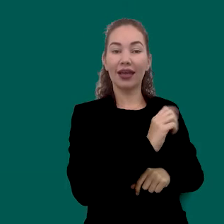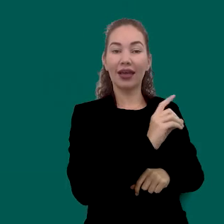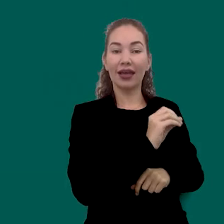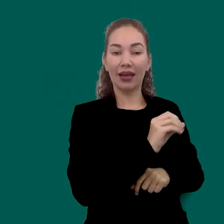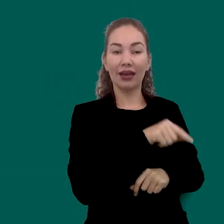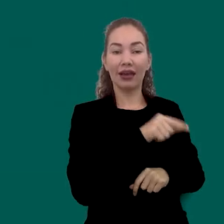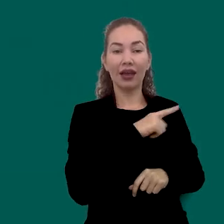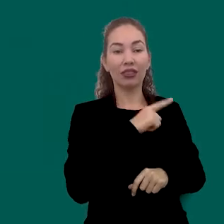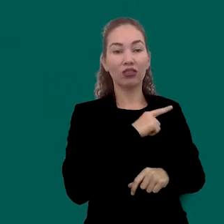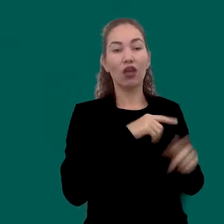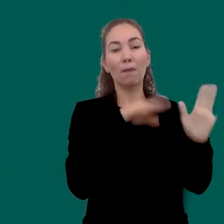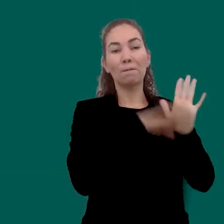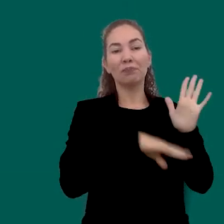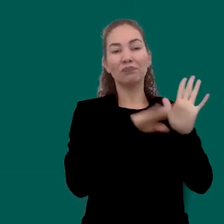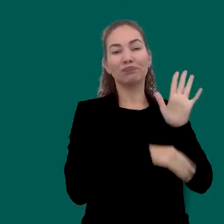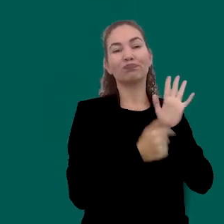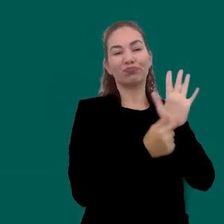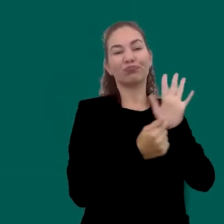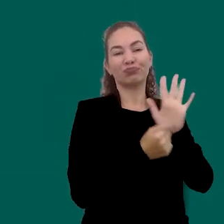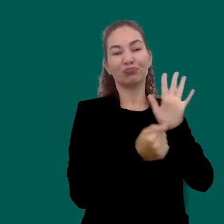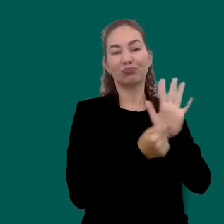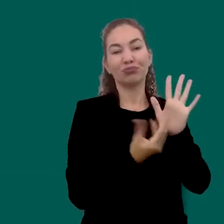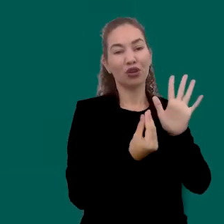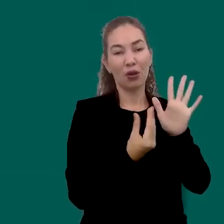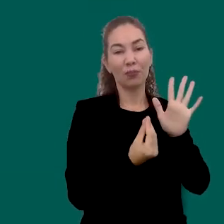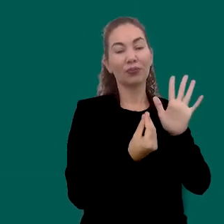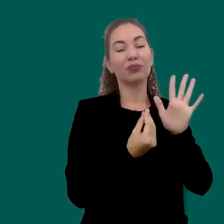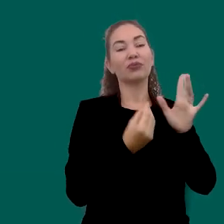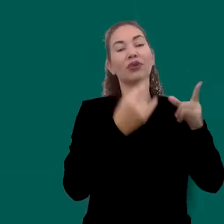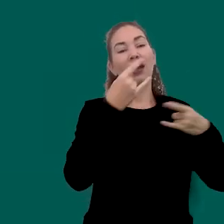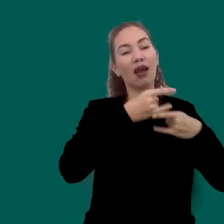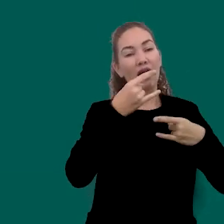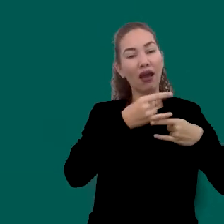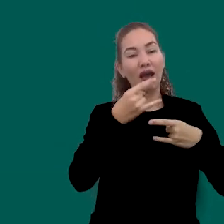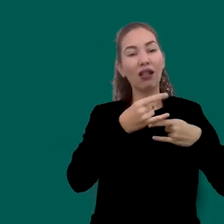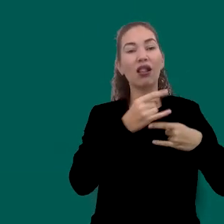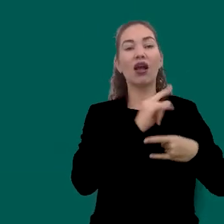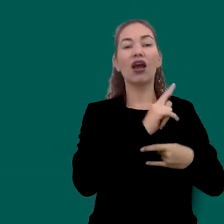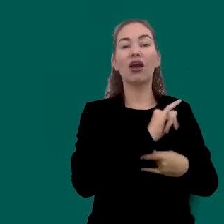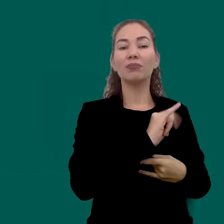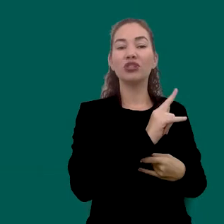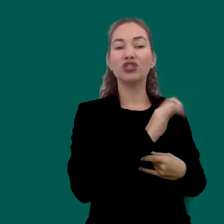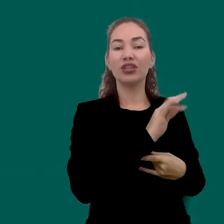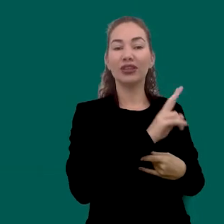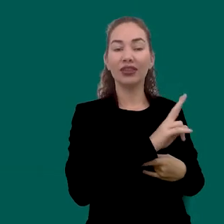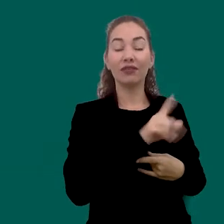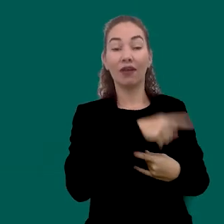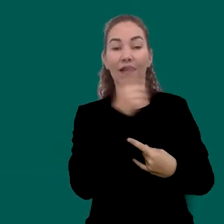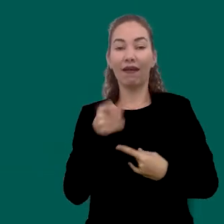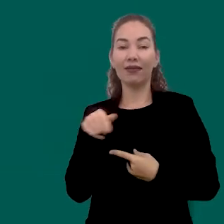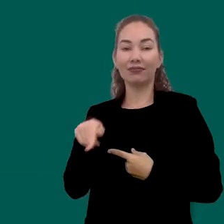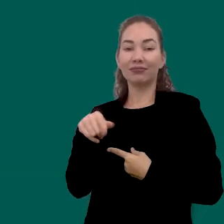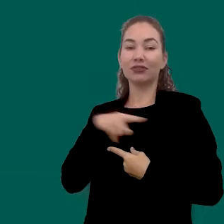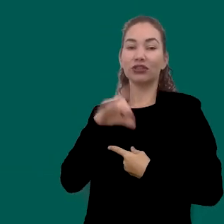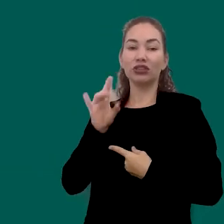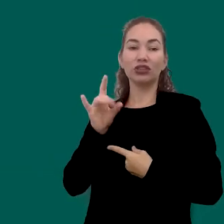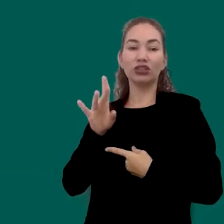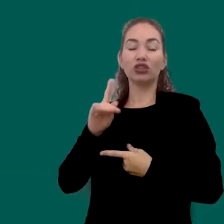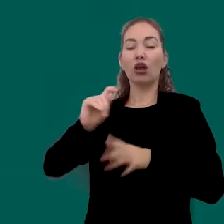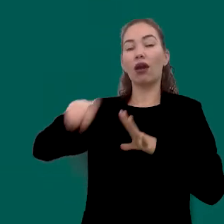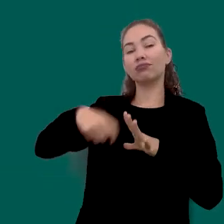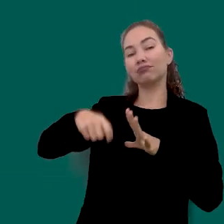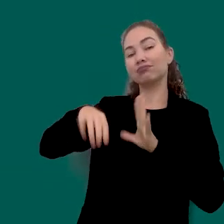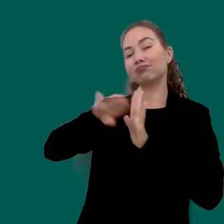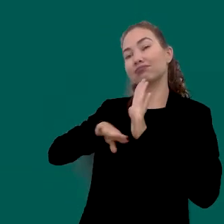em promoções, transmissões ao vivo, vídeos do IGTV. Já no Noah Marketing é praticamente só